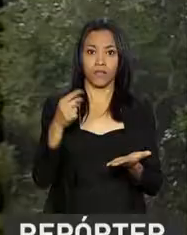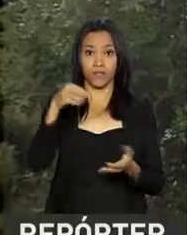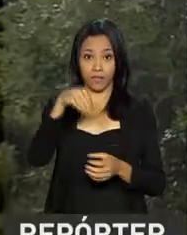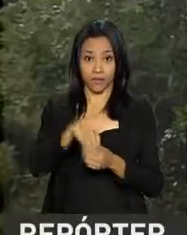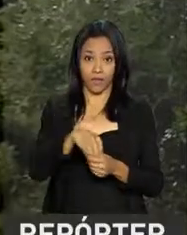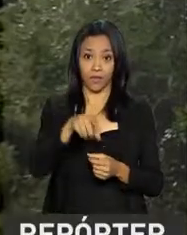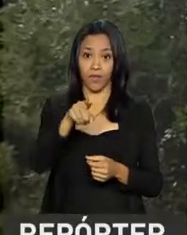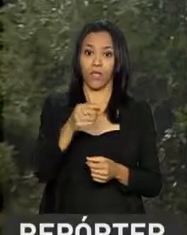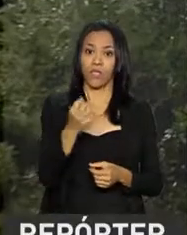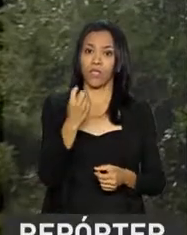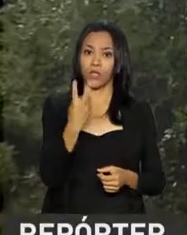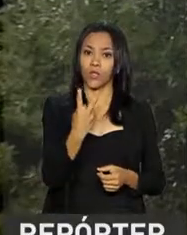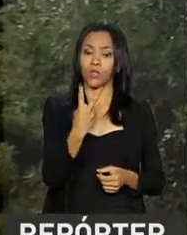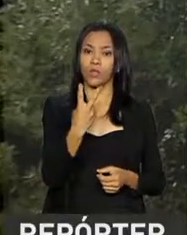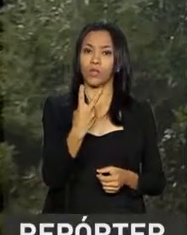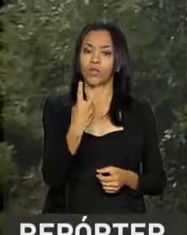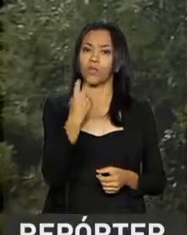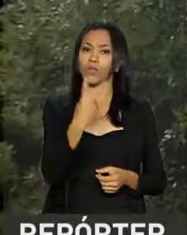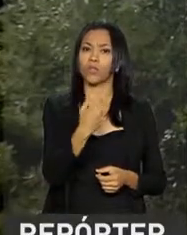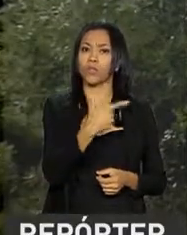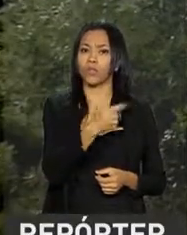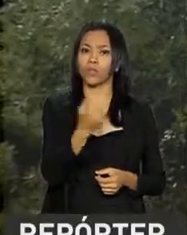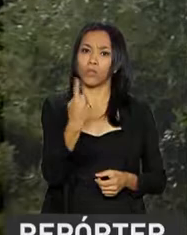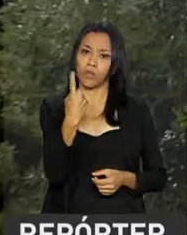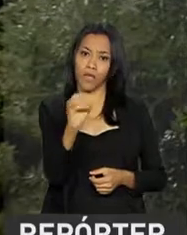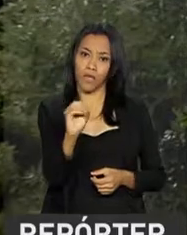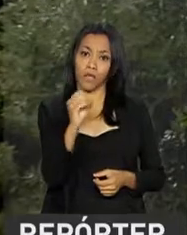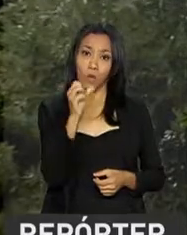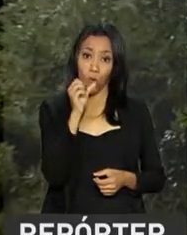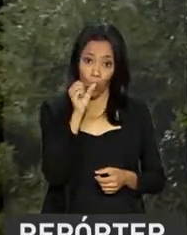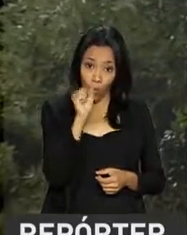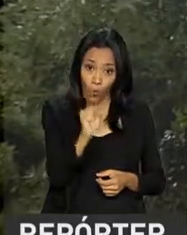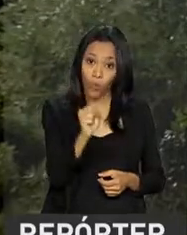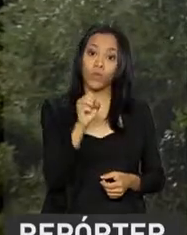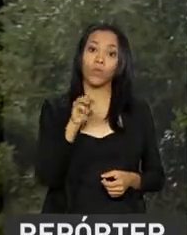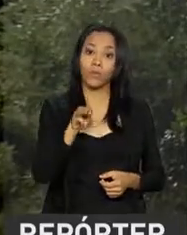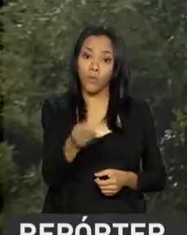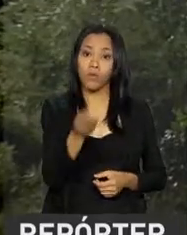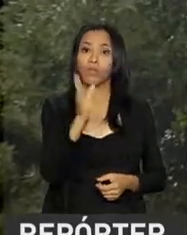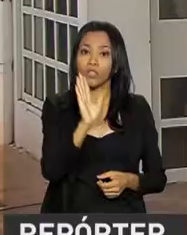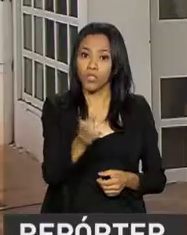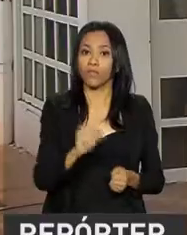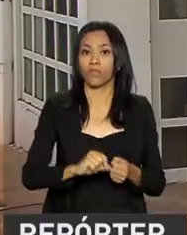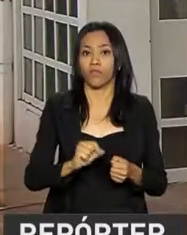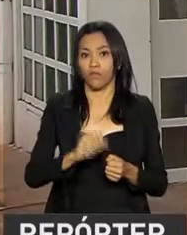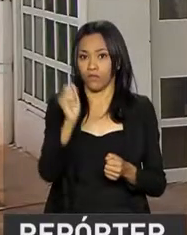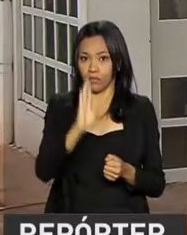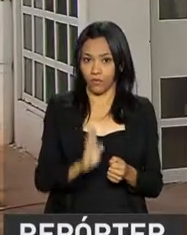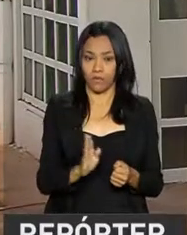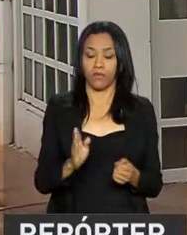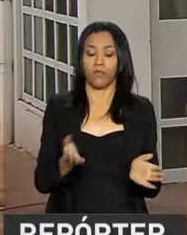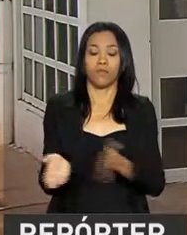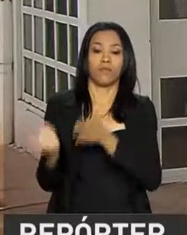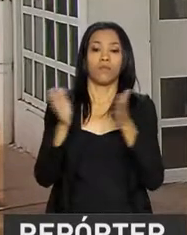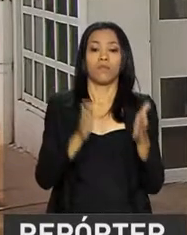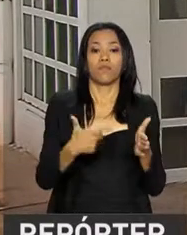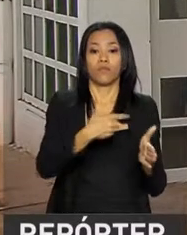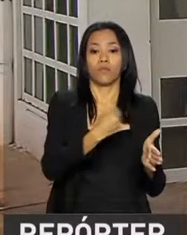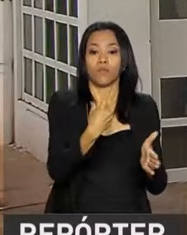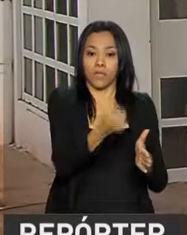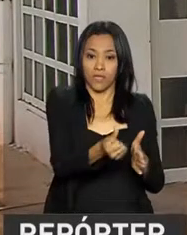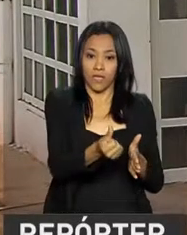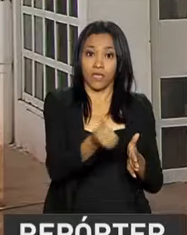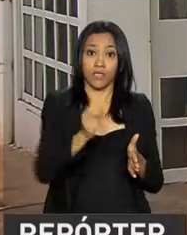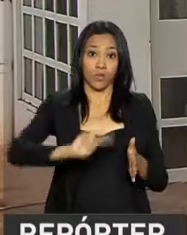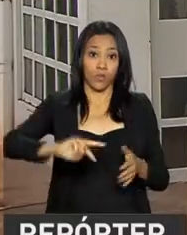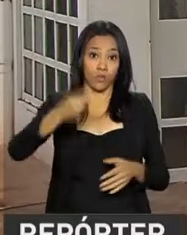Saúde. Em 2010, foram realizados 8.300.000 procedimentos no país. Já em 2016, esse